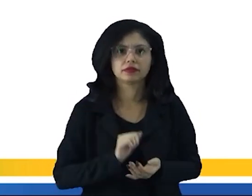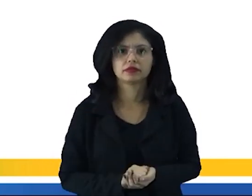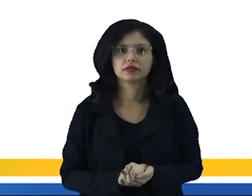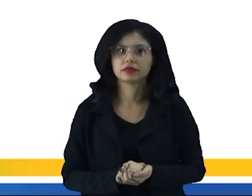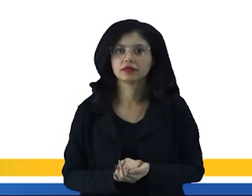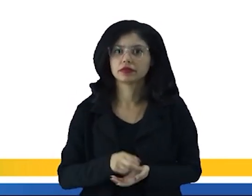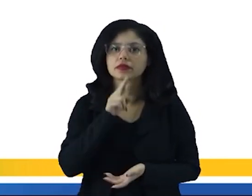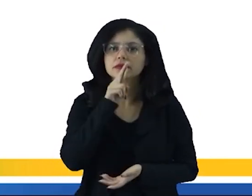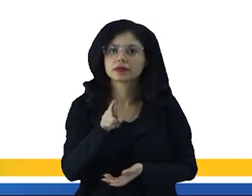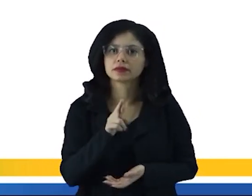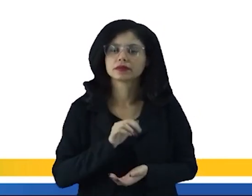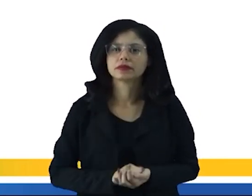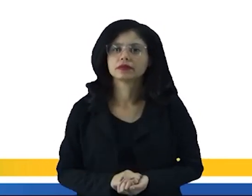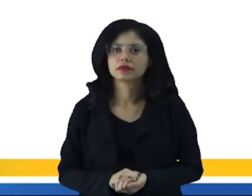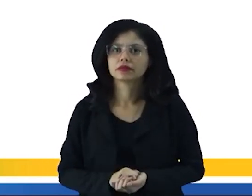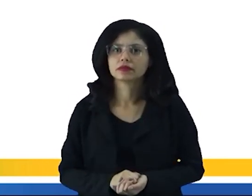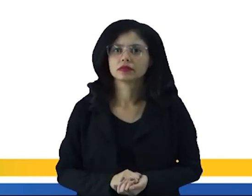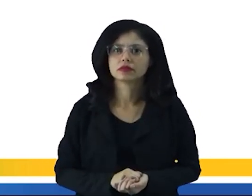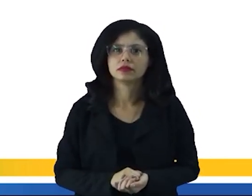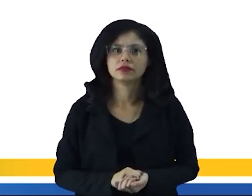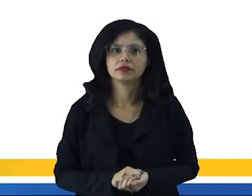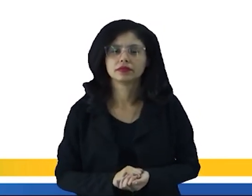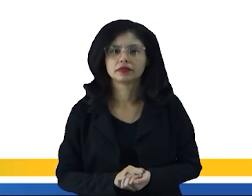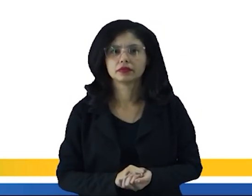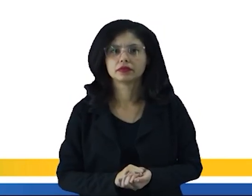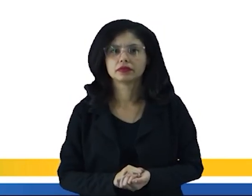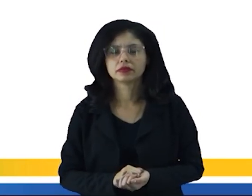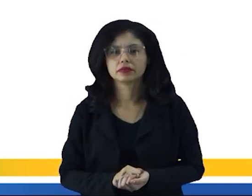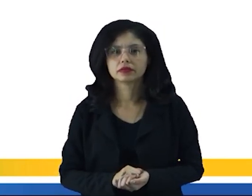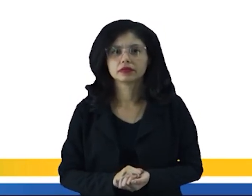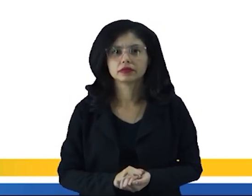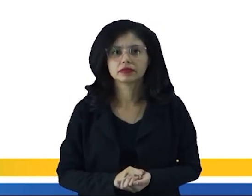Vamos para a nossa contagem regressiva, vamos lá?